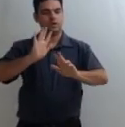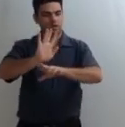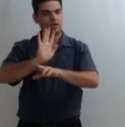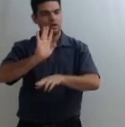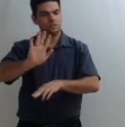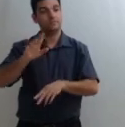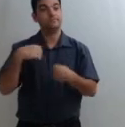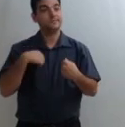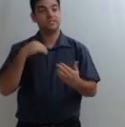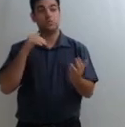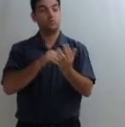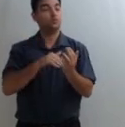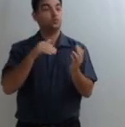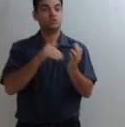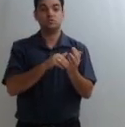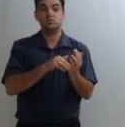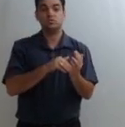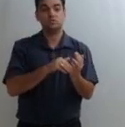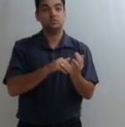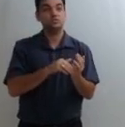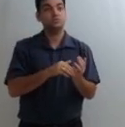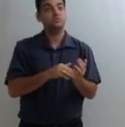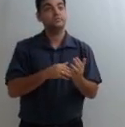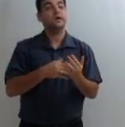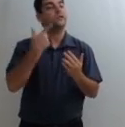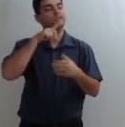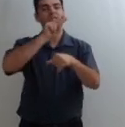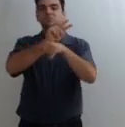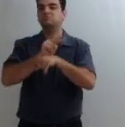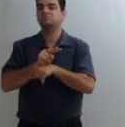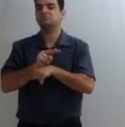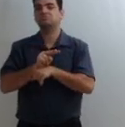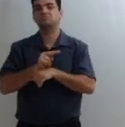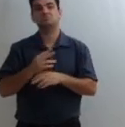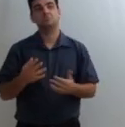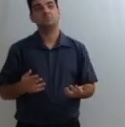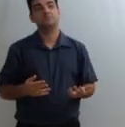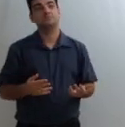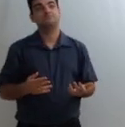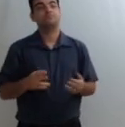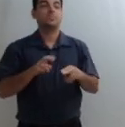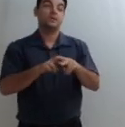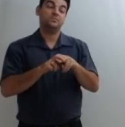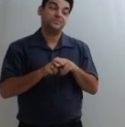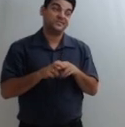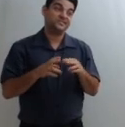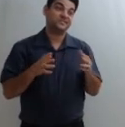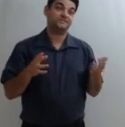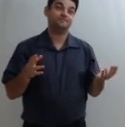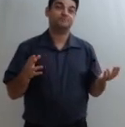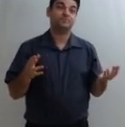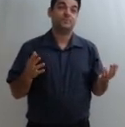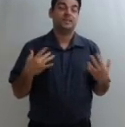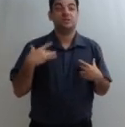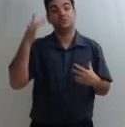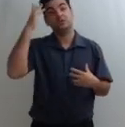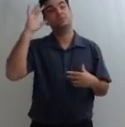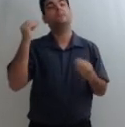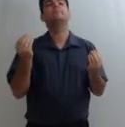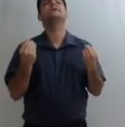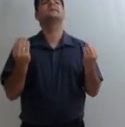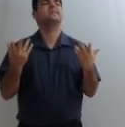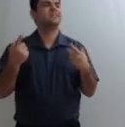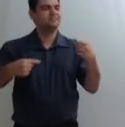contrariamente à sua pessoa. De modo que eu não vejo por que mais discutirmos se houve